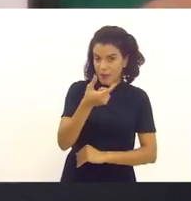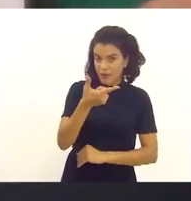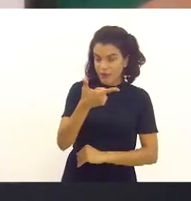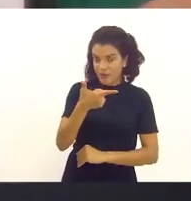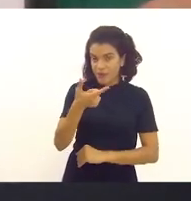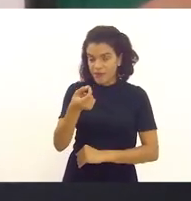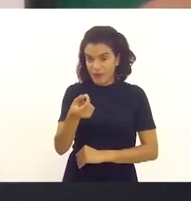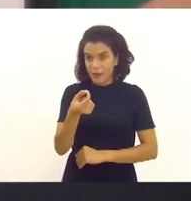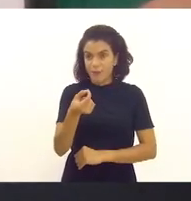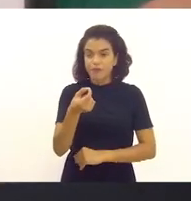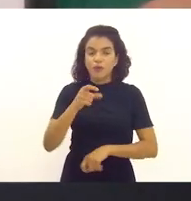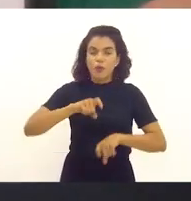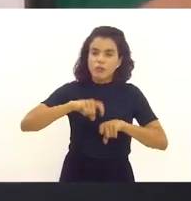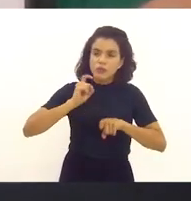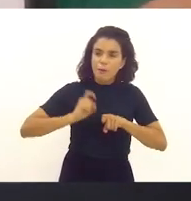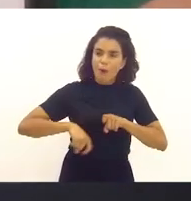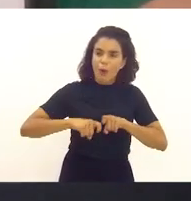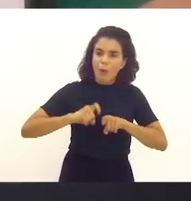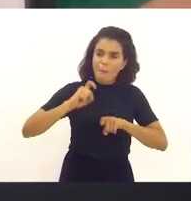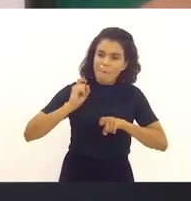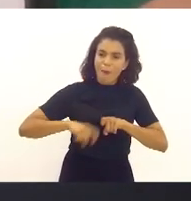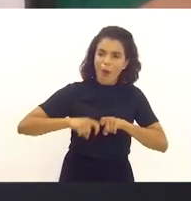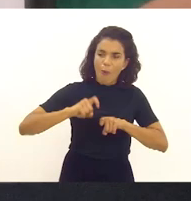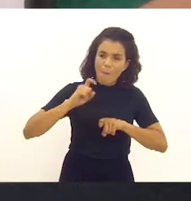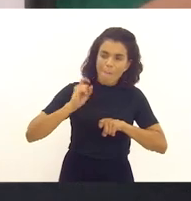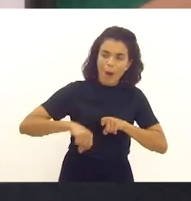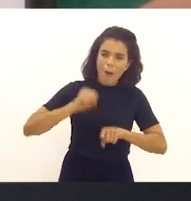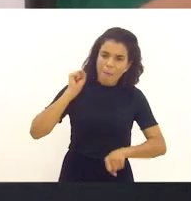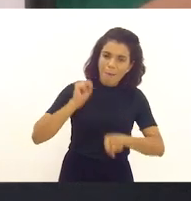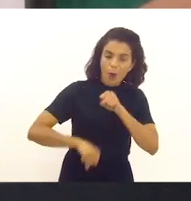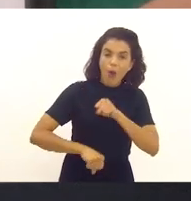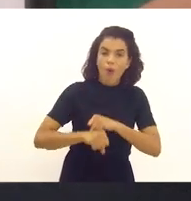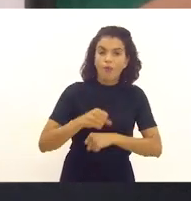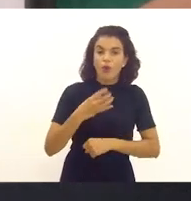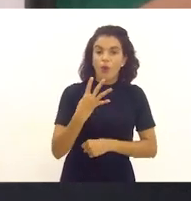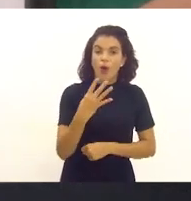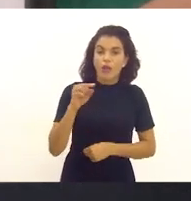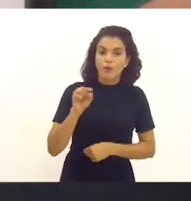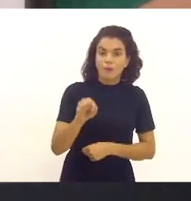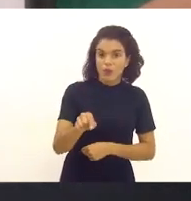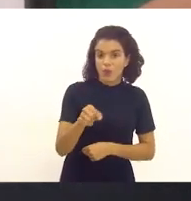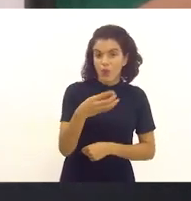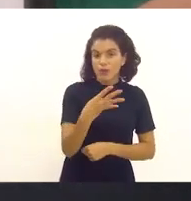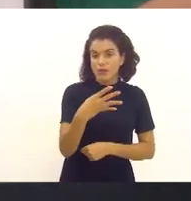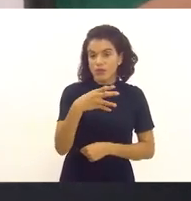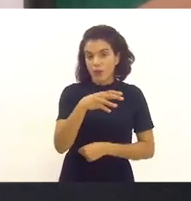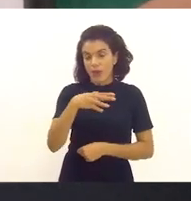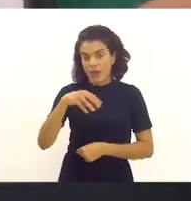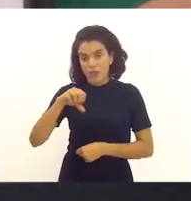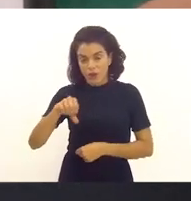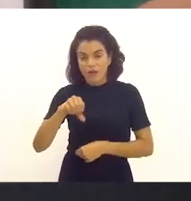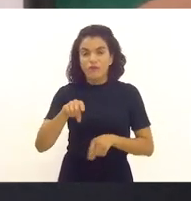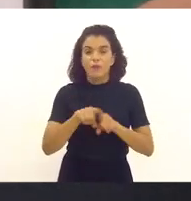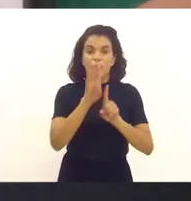o estupro concentrou a maior número de vítimas mulheres 4.429 seguidores